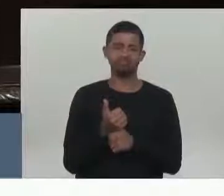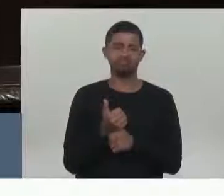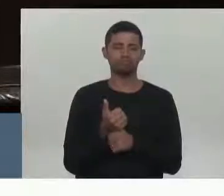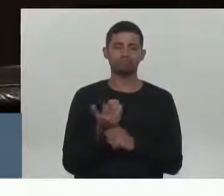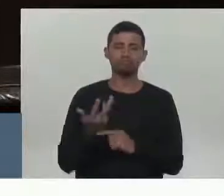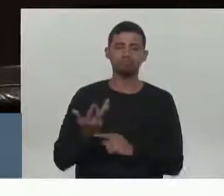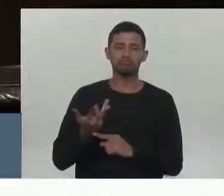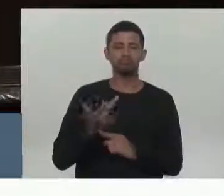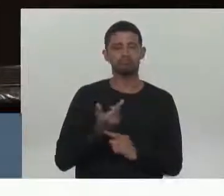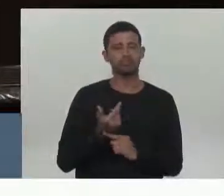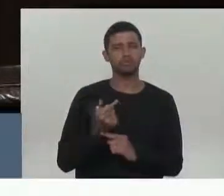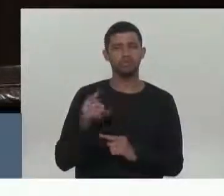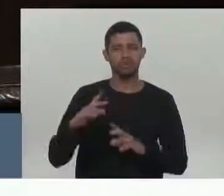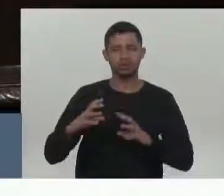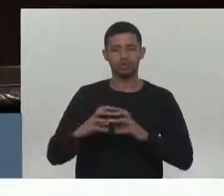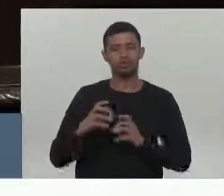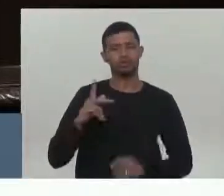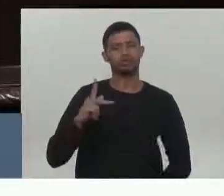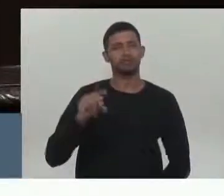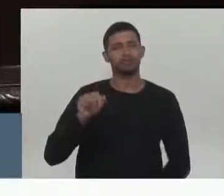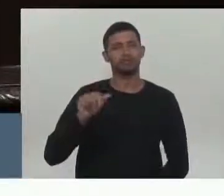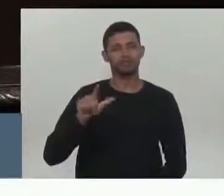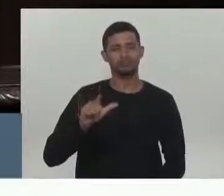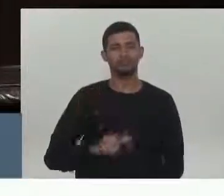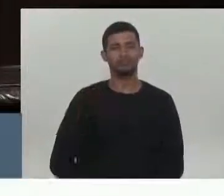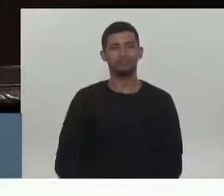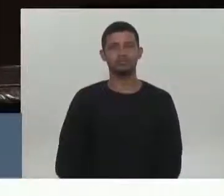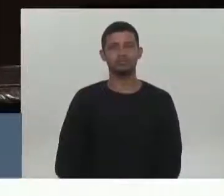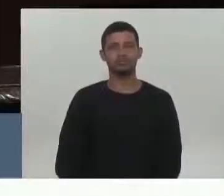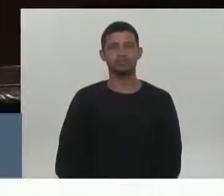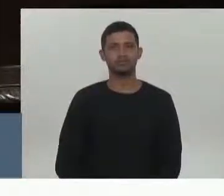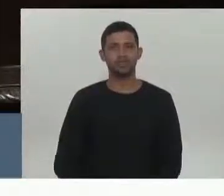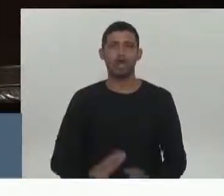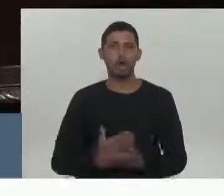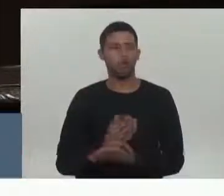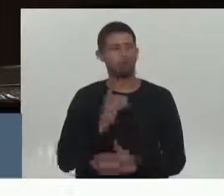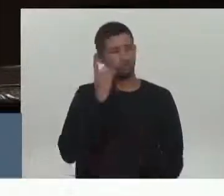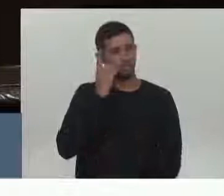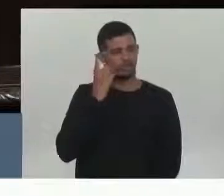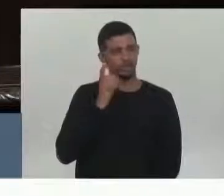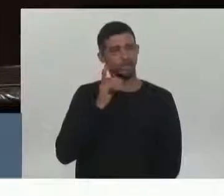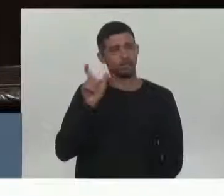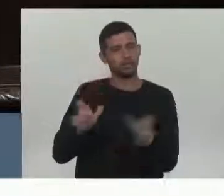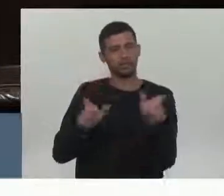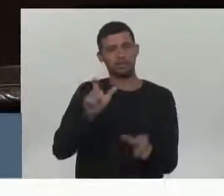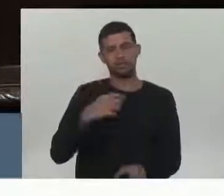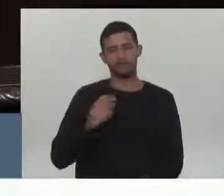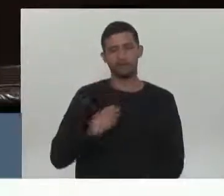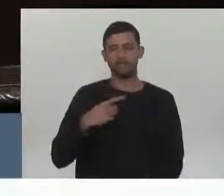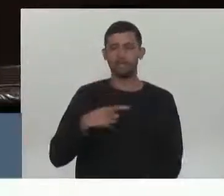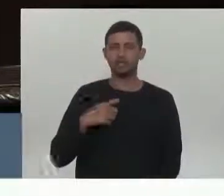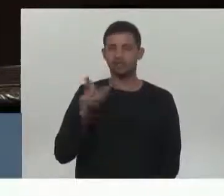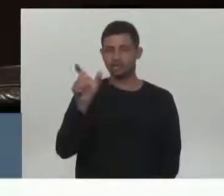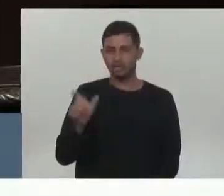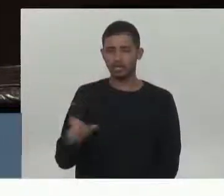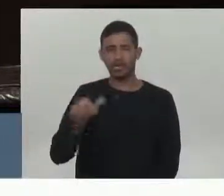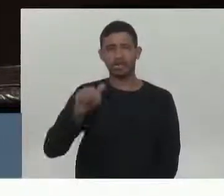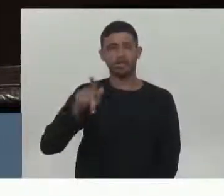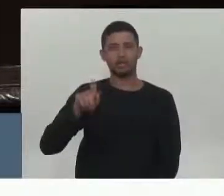maciço do PSL, dos deputados que aqui ainda se encontram, o deputado Quenoploc, deputado Rodrigo